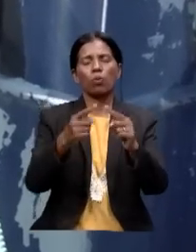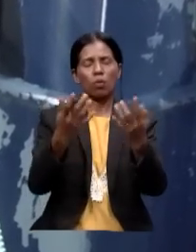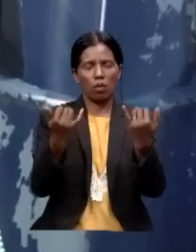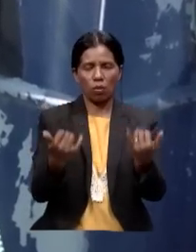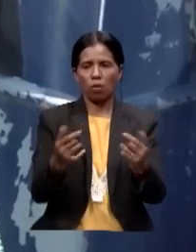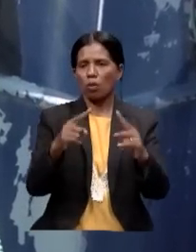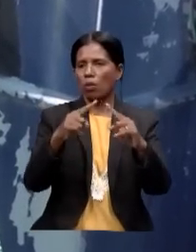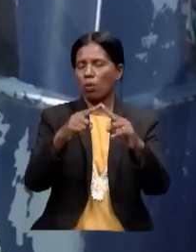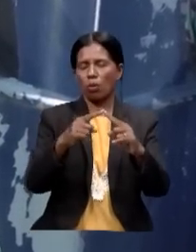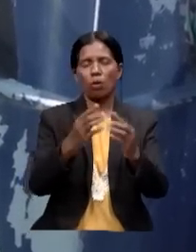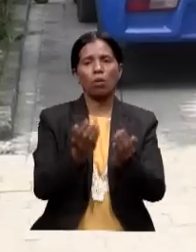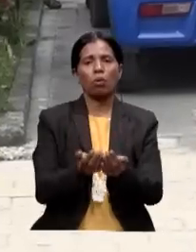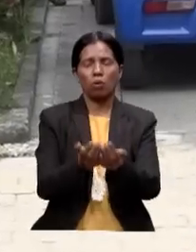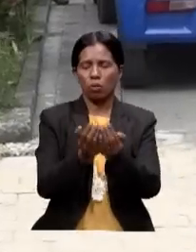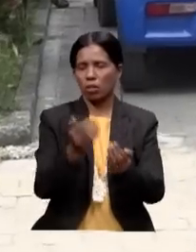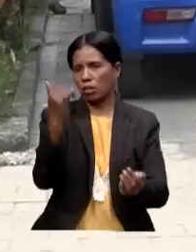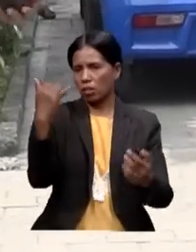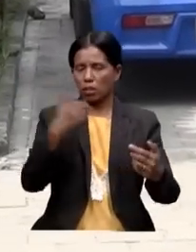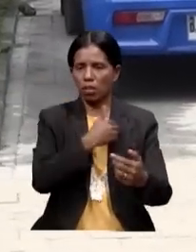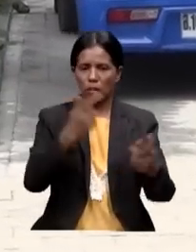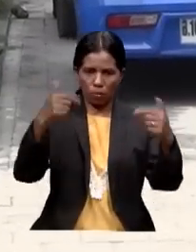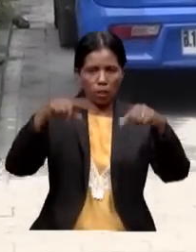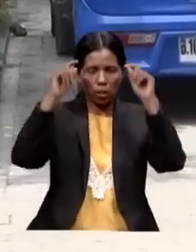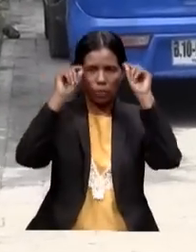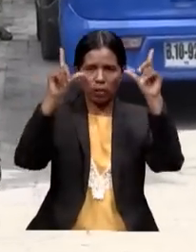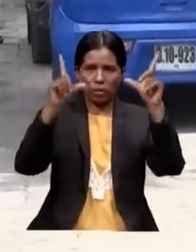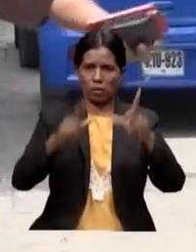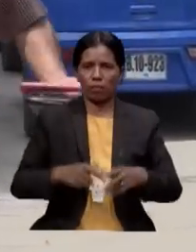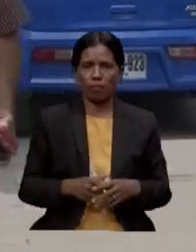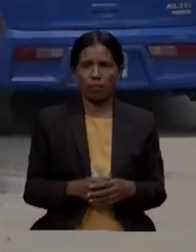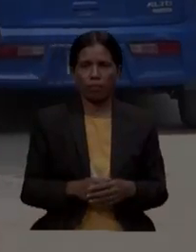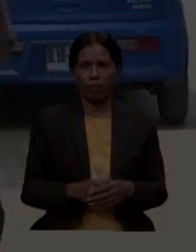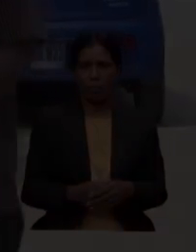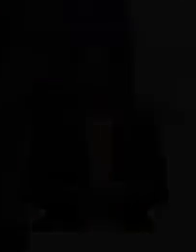refere se da autor Timor-Leste. Emerenciana Martins, Agostinho Faluchai, Ziemen.